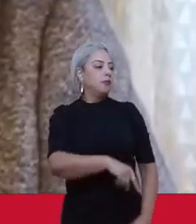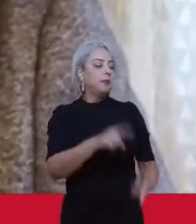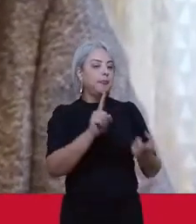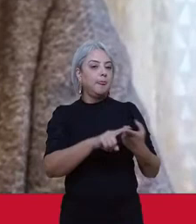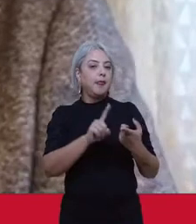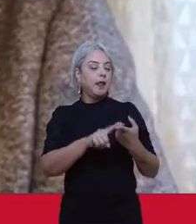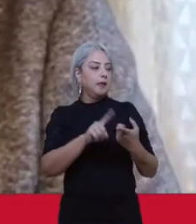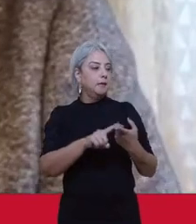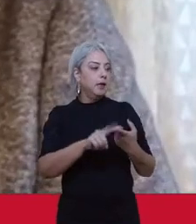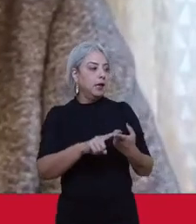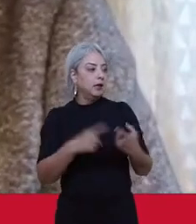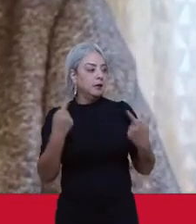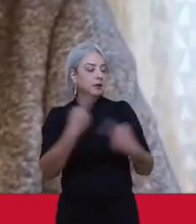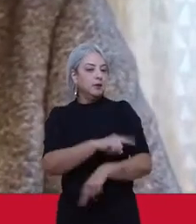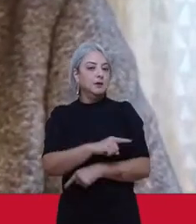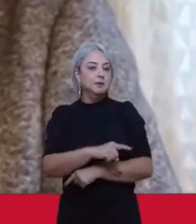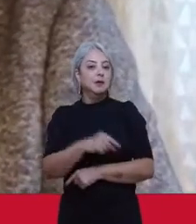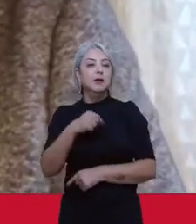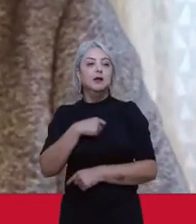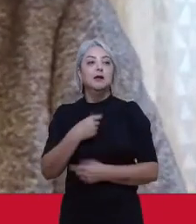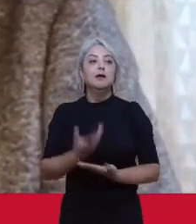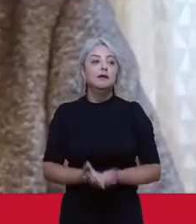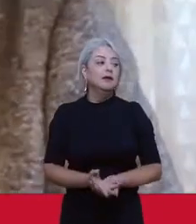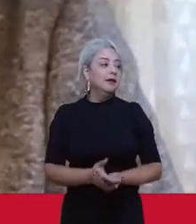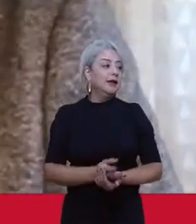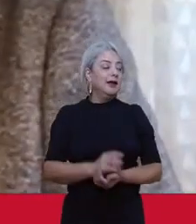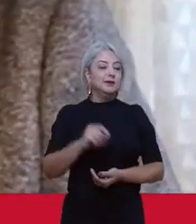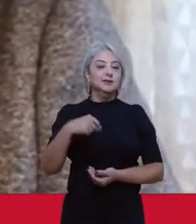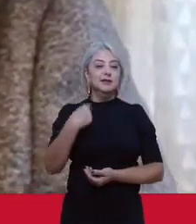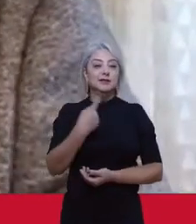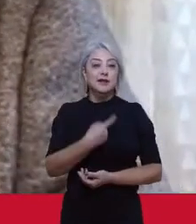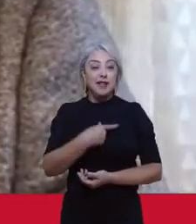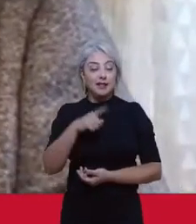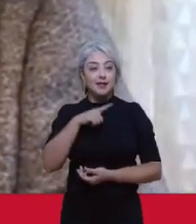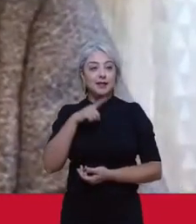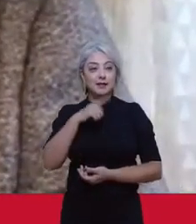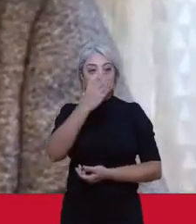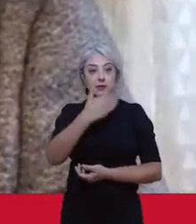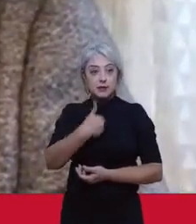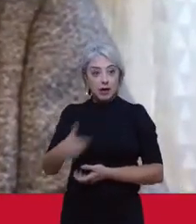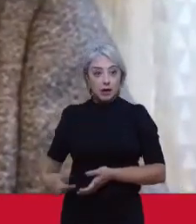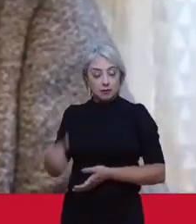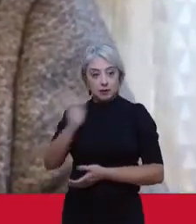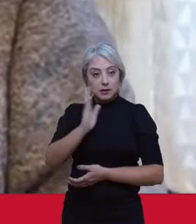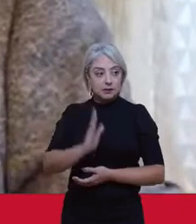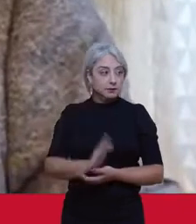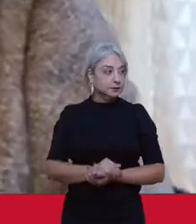ameaças contra mim. Ou seja, o Estado, naquele momento, ele não queria reconhecer que havia,